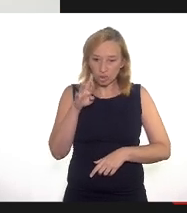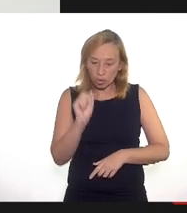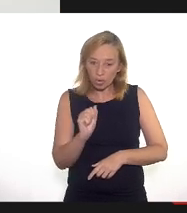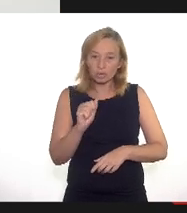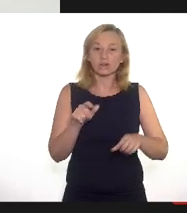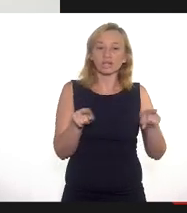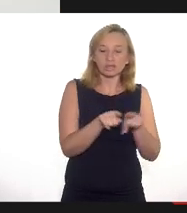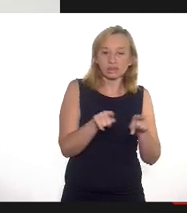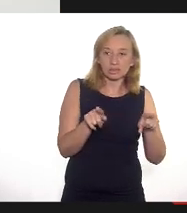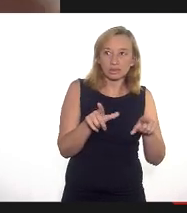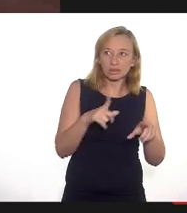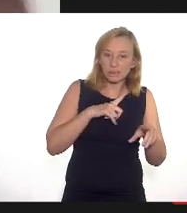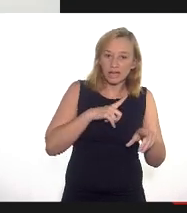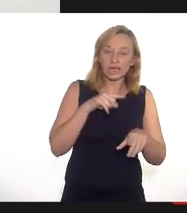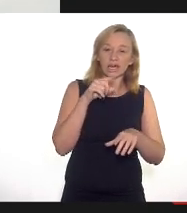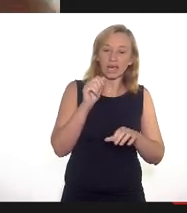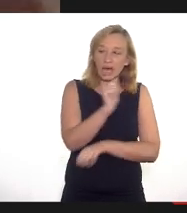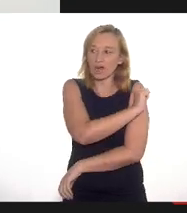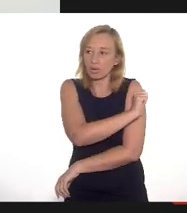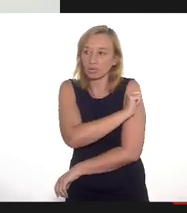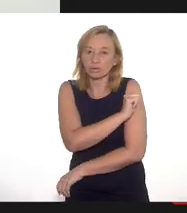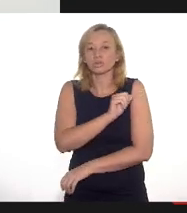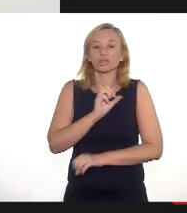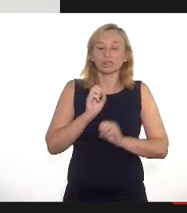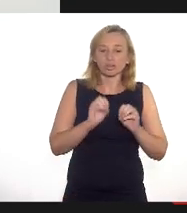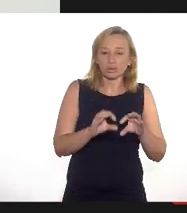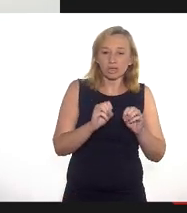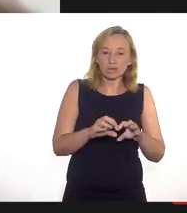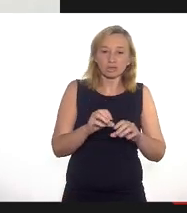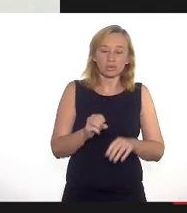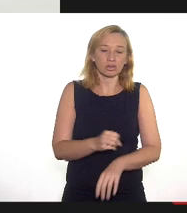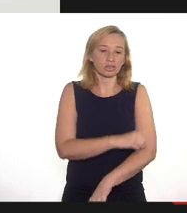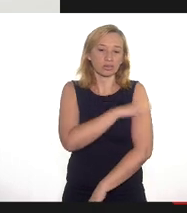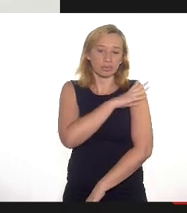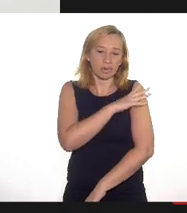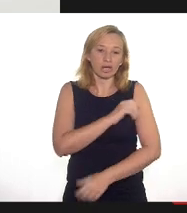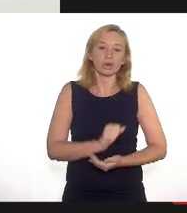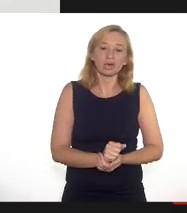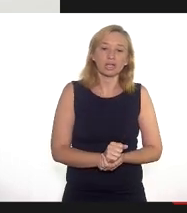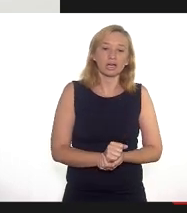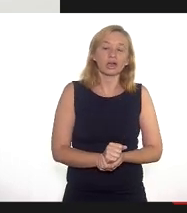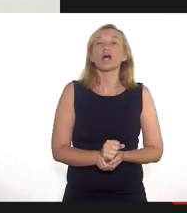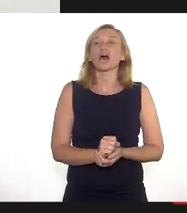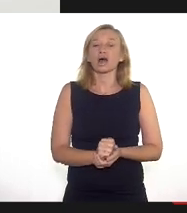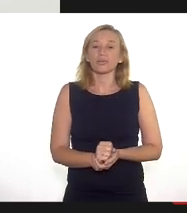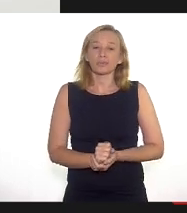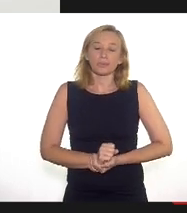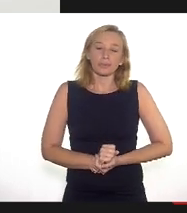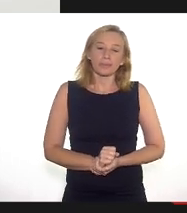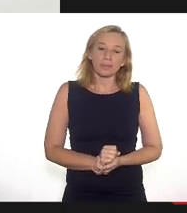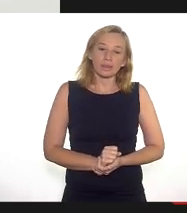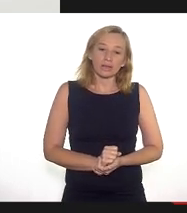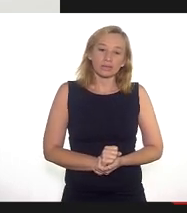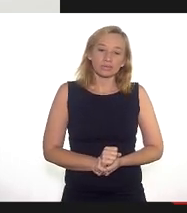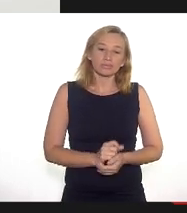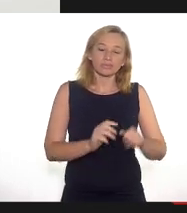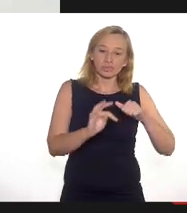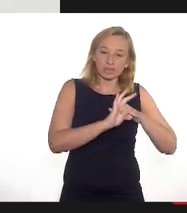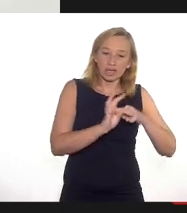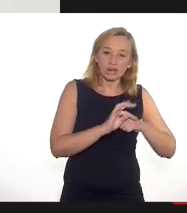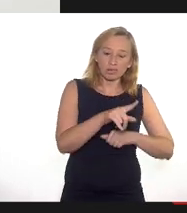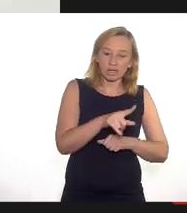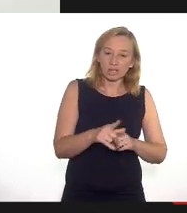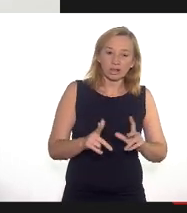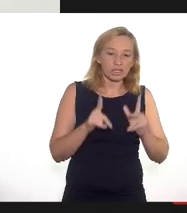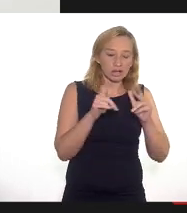educação do ensino médio, né, do médio técnico, tenho alunos de fundamental, que foram tratados da mesma